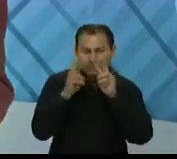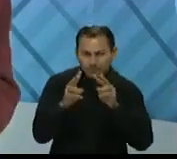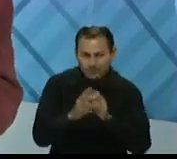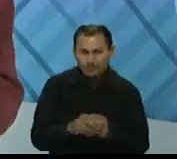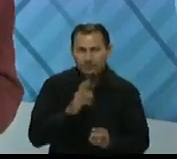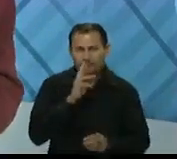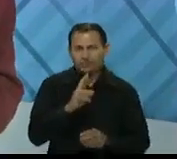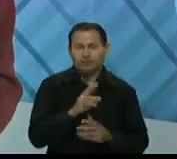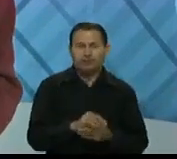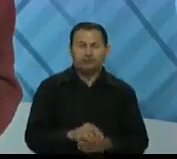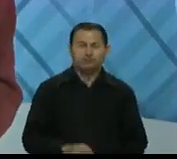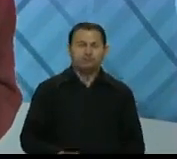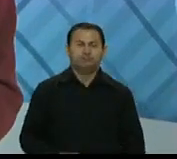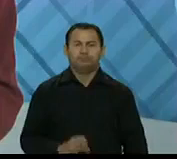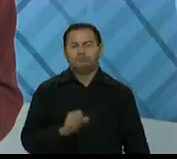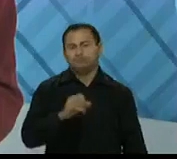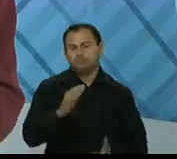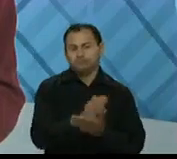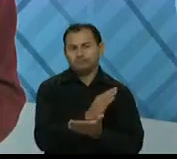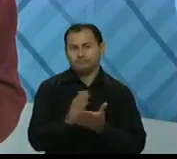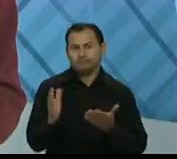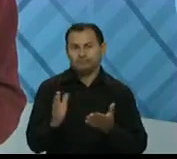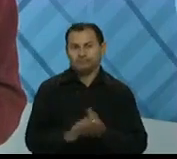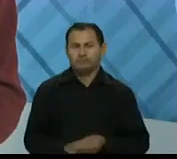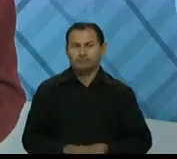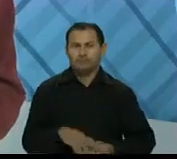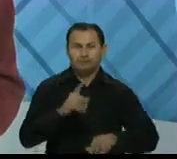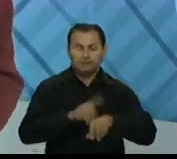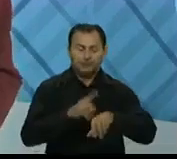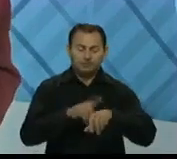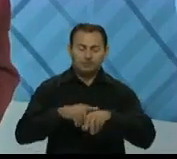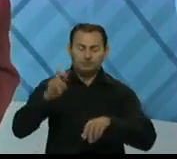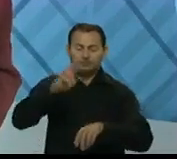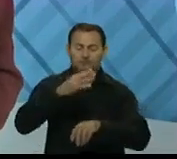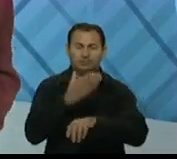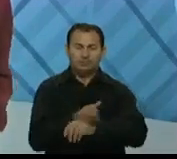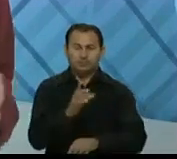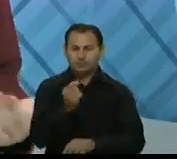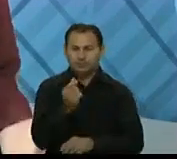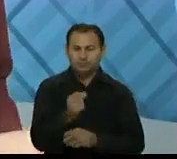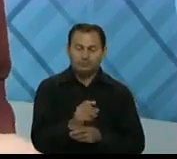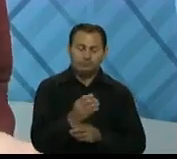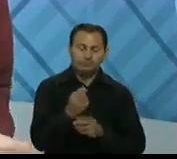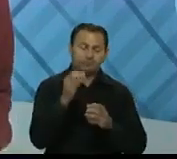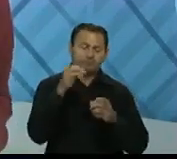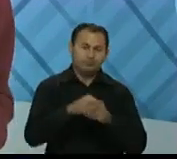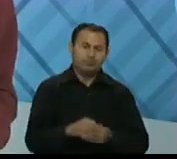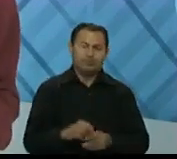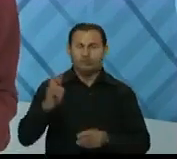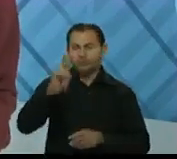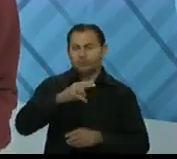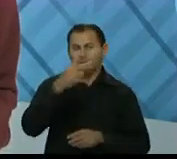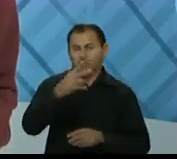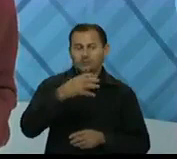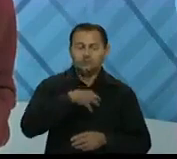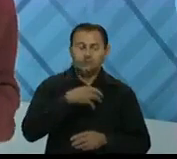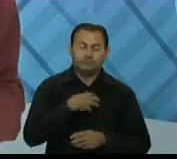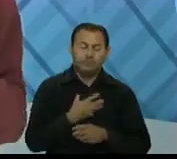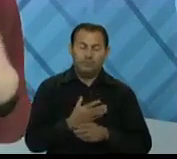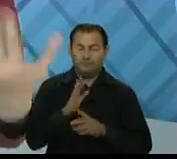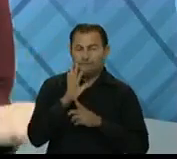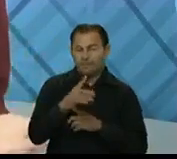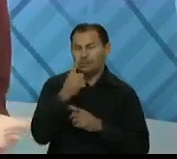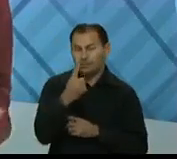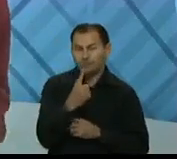de resolver para determinar o tempo de aplicação de um dinheiro, de um capital. Utilizamos duas maneiras de apresentar,